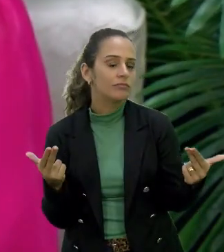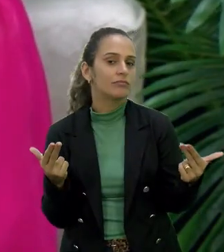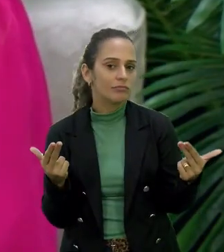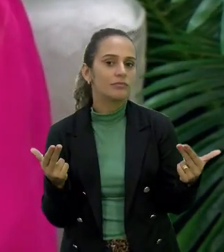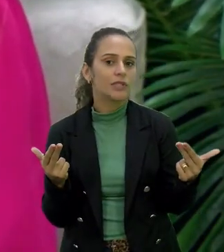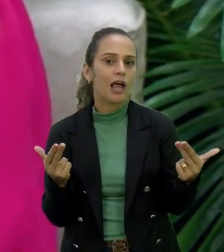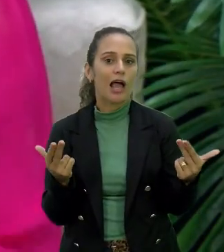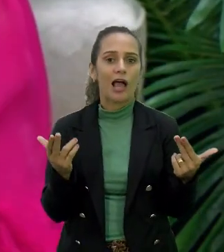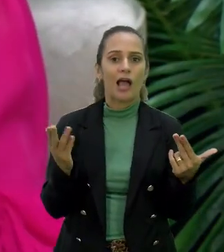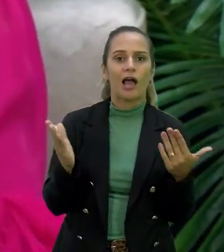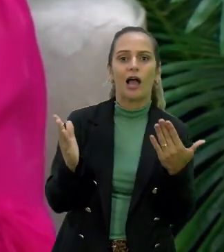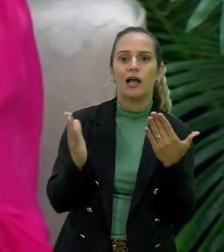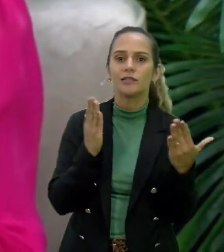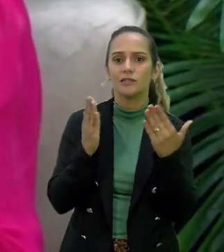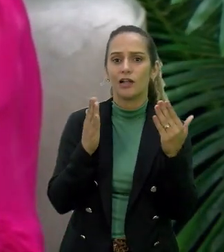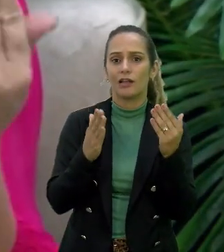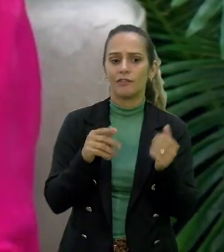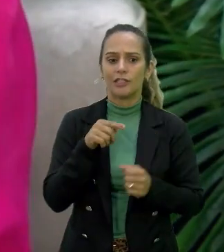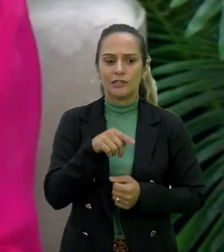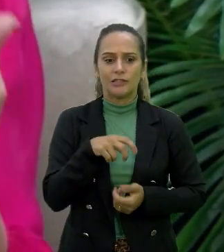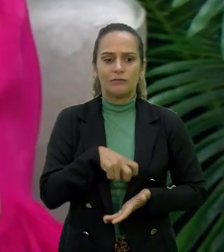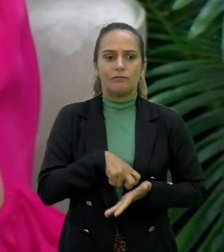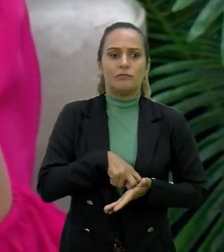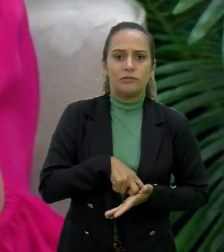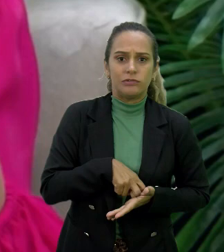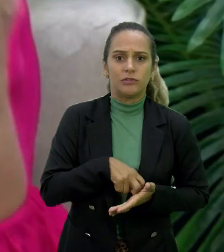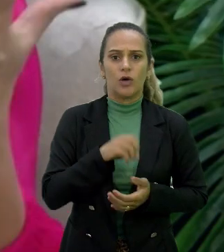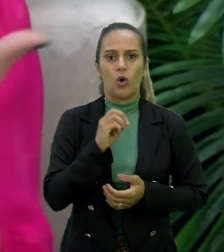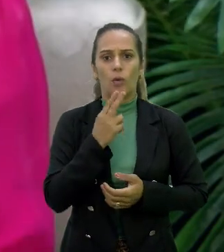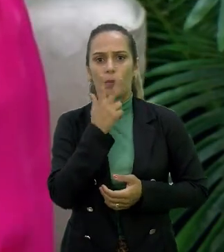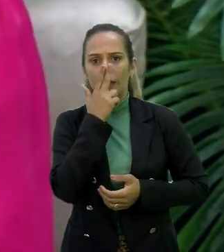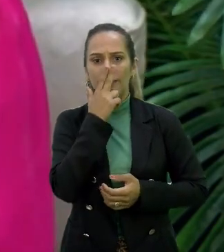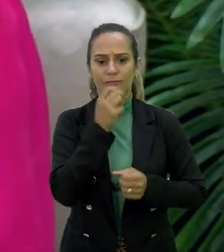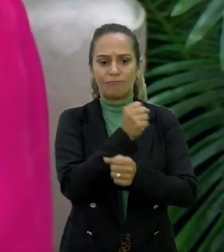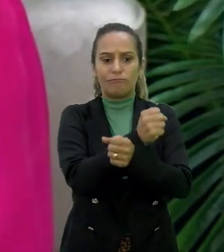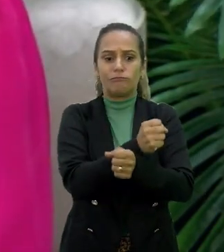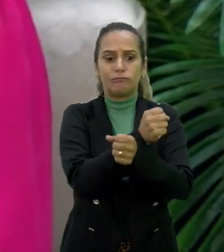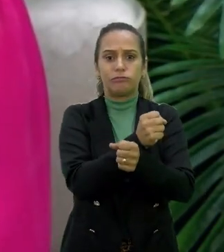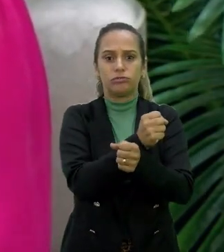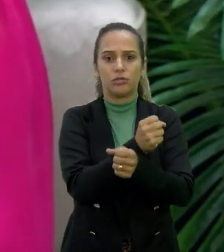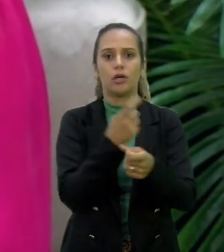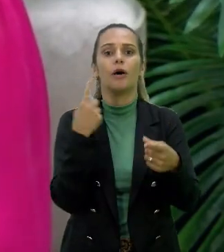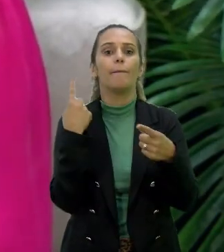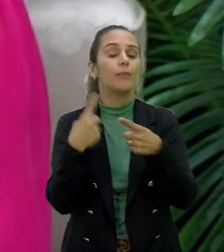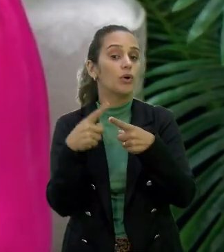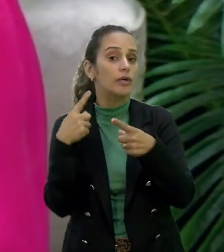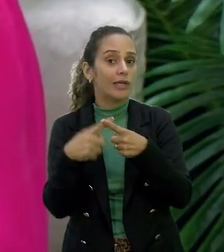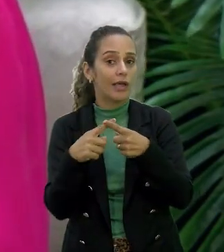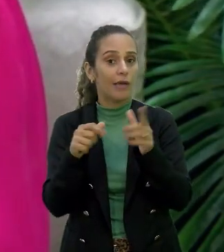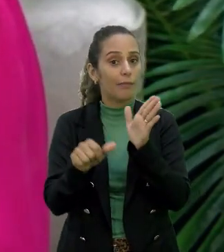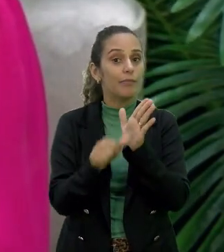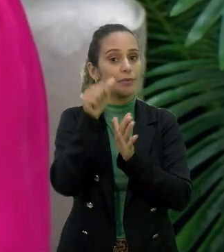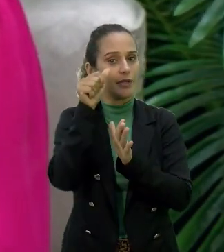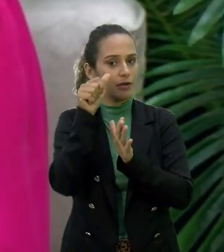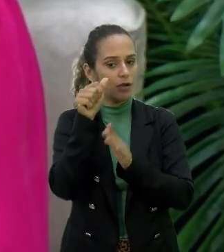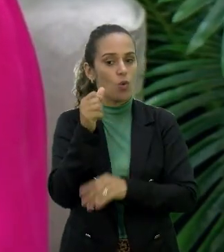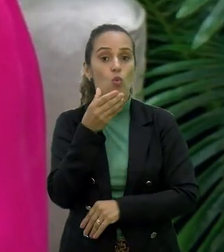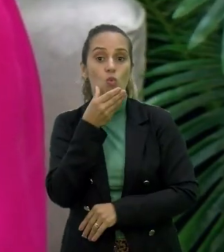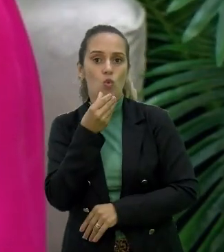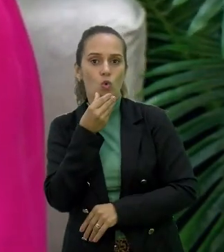onde a mulher às vezes fica presa numa numa gaiola invisível onde o homem faz primeiro uma